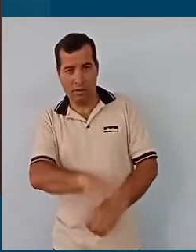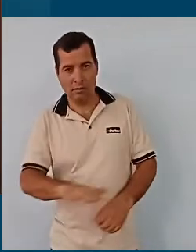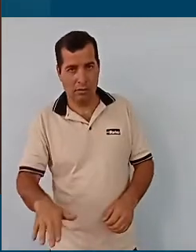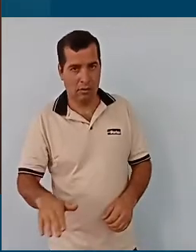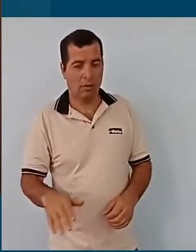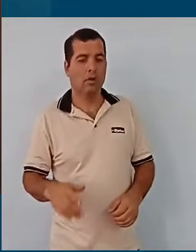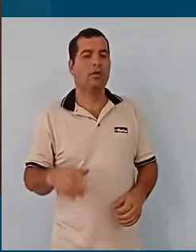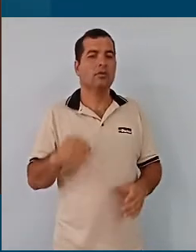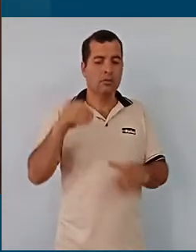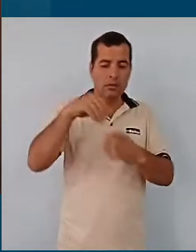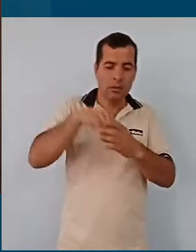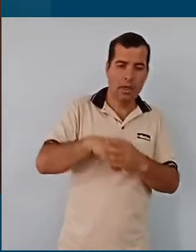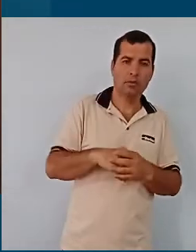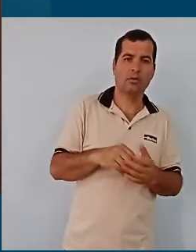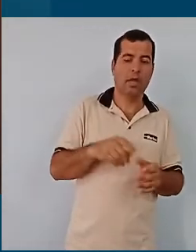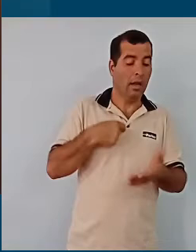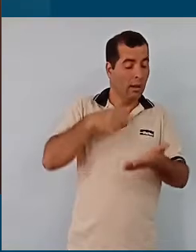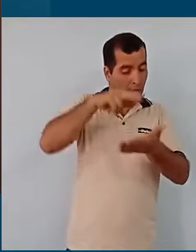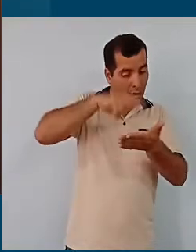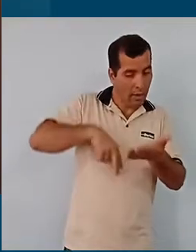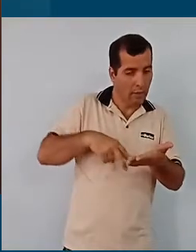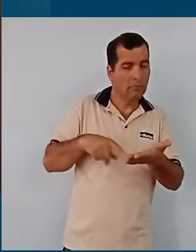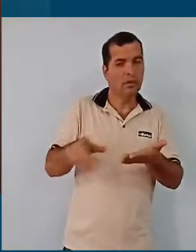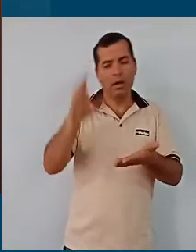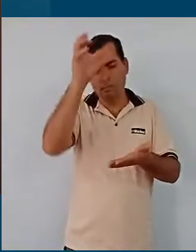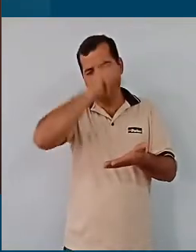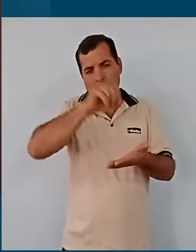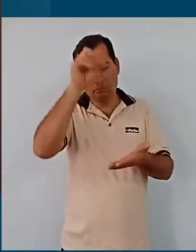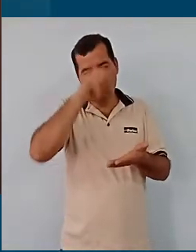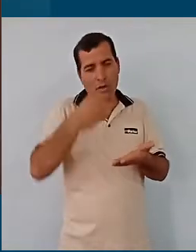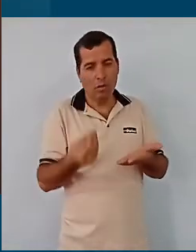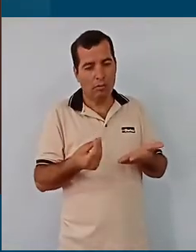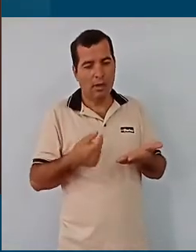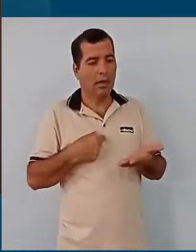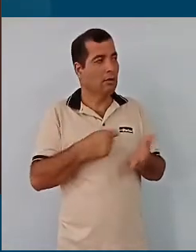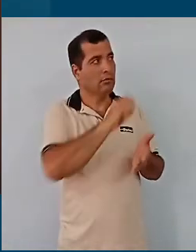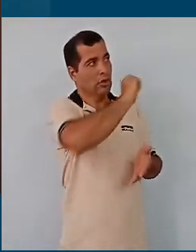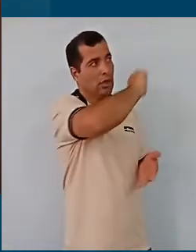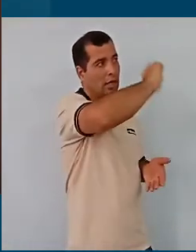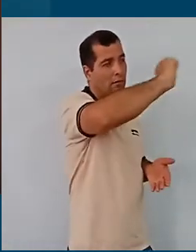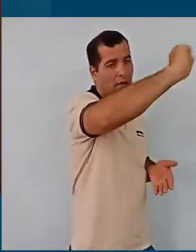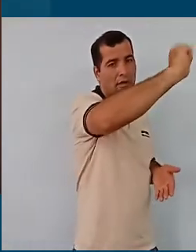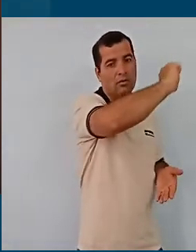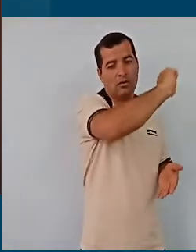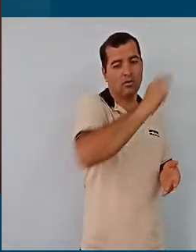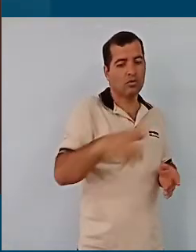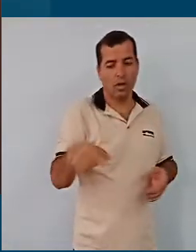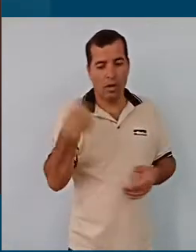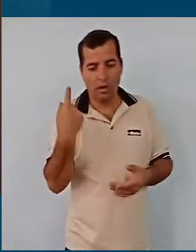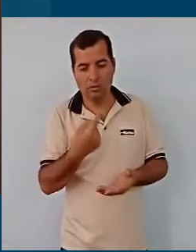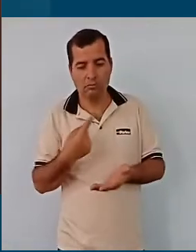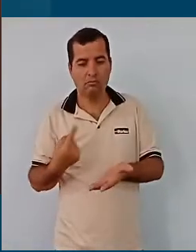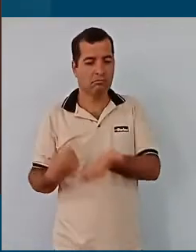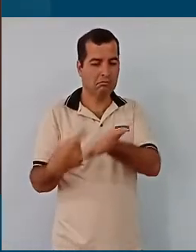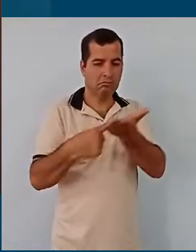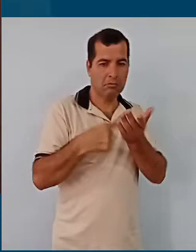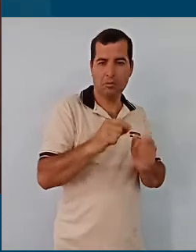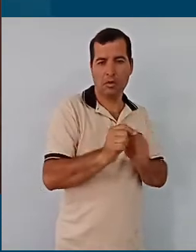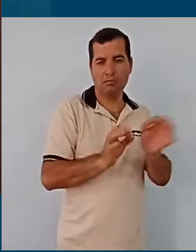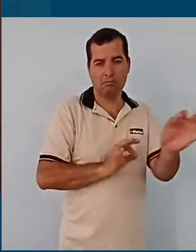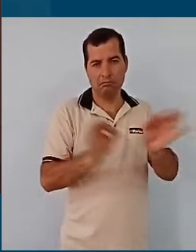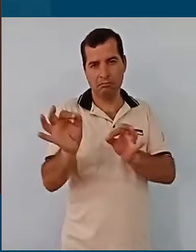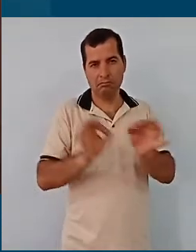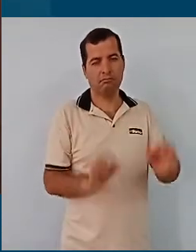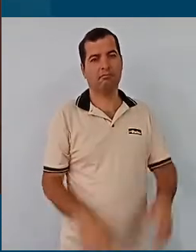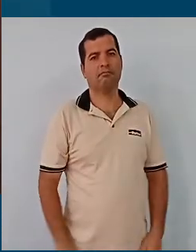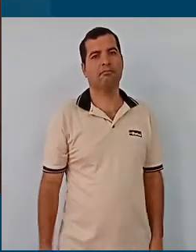escrita, lendo para elas, escrevendo os textos que elas formulam, né?